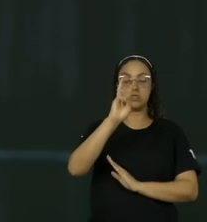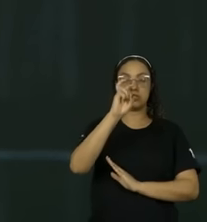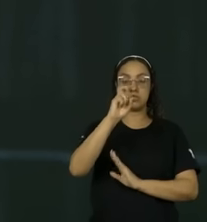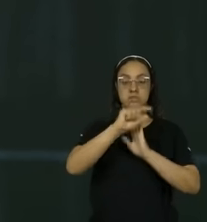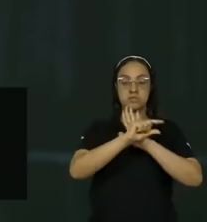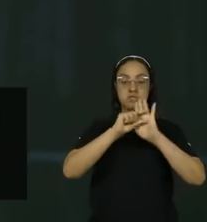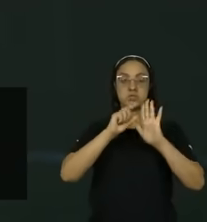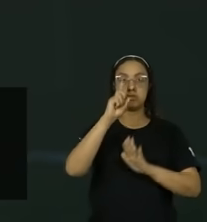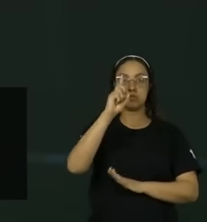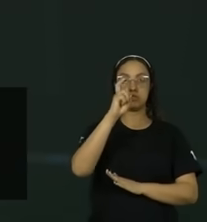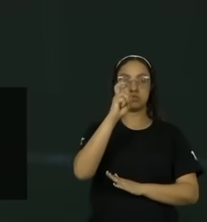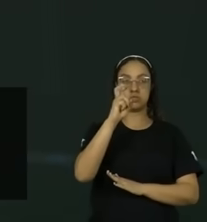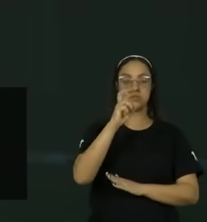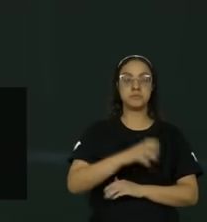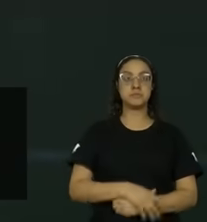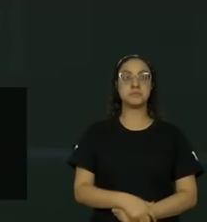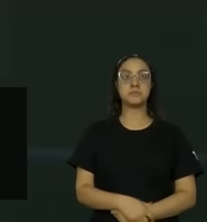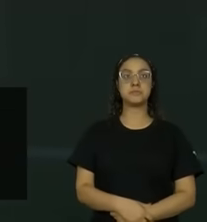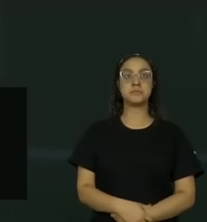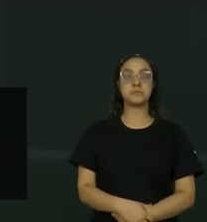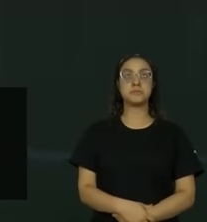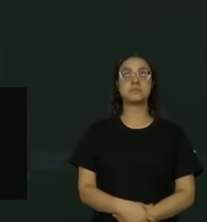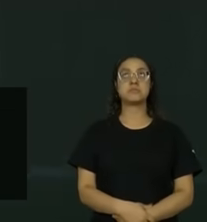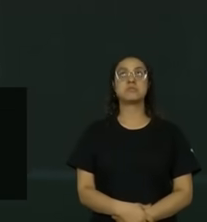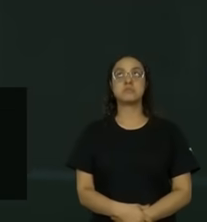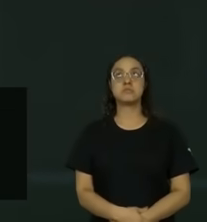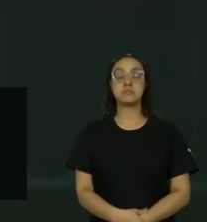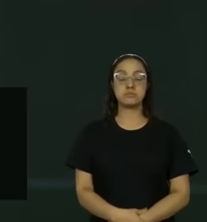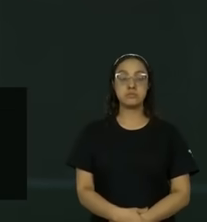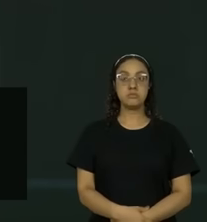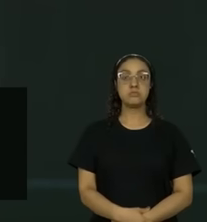verso 15. Gênesis 45,